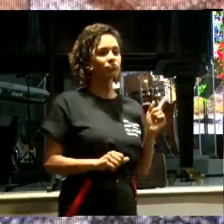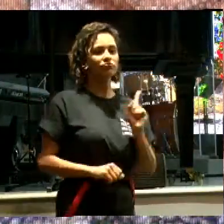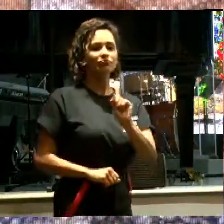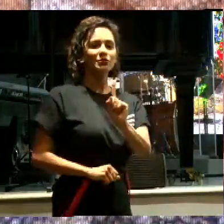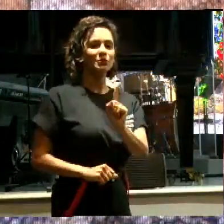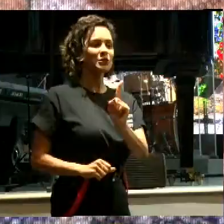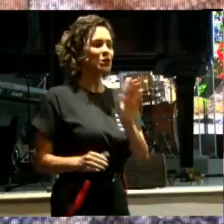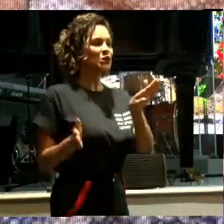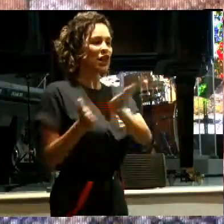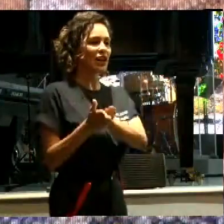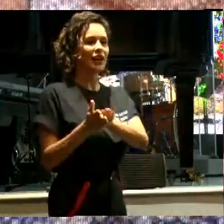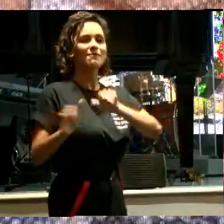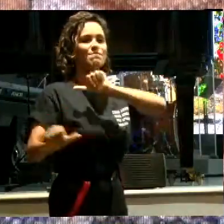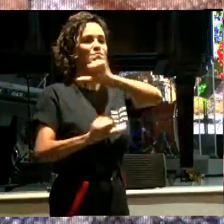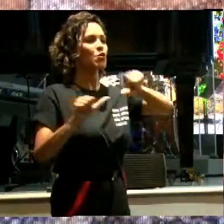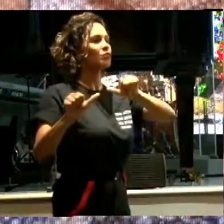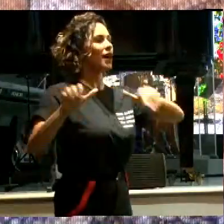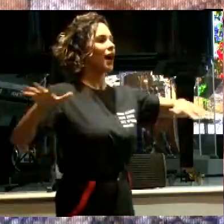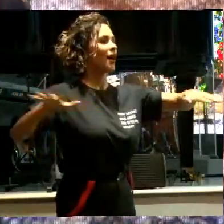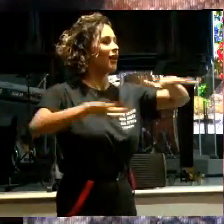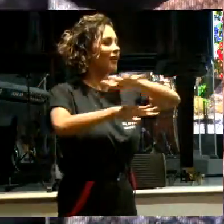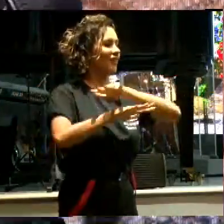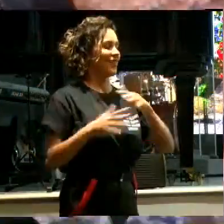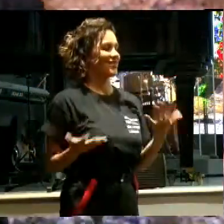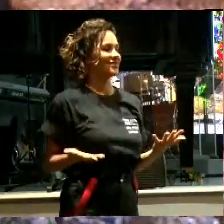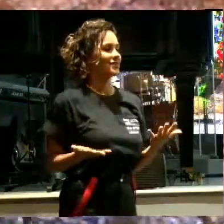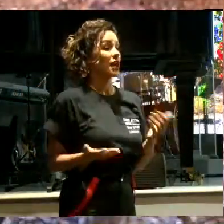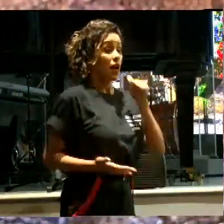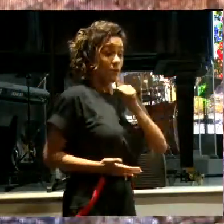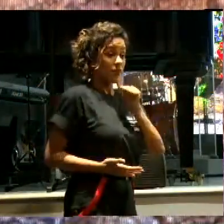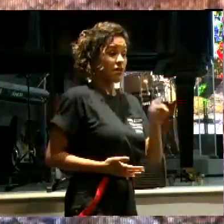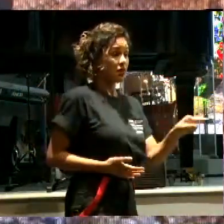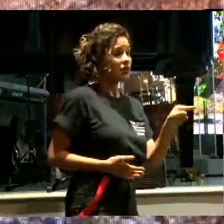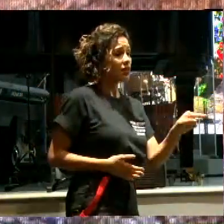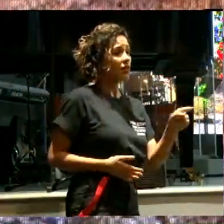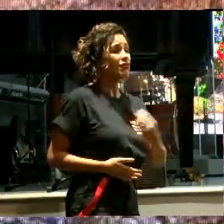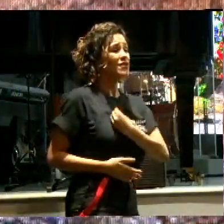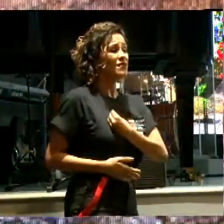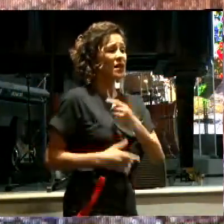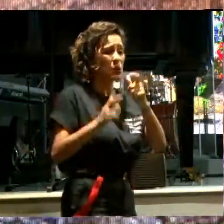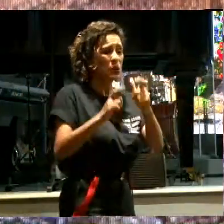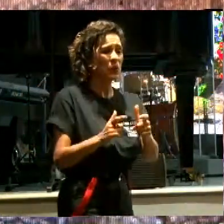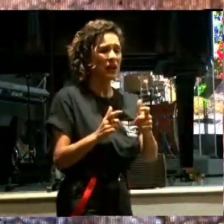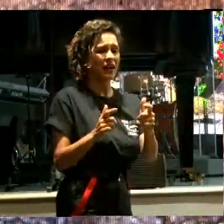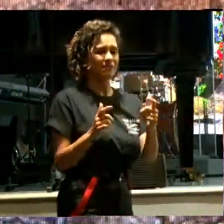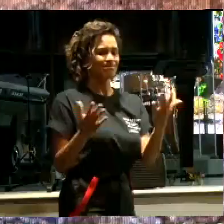você está. Essa menina, ela estava convivendo num ambiente de morte, uma morte lenta,